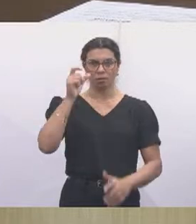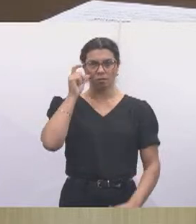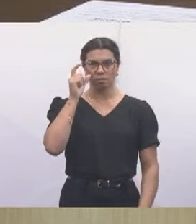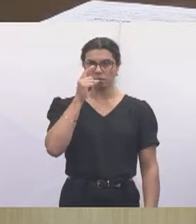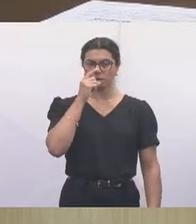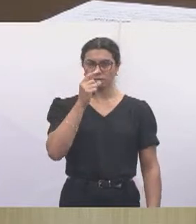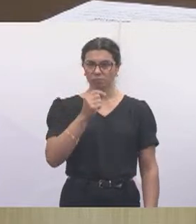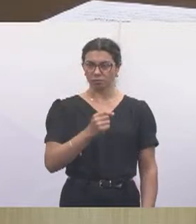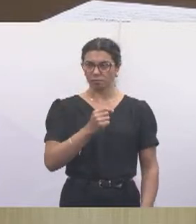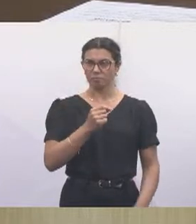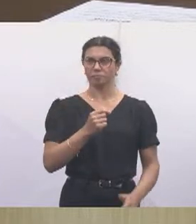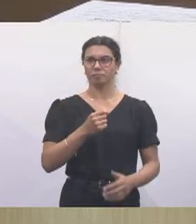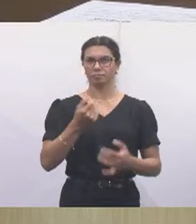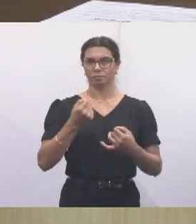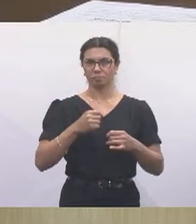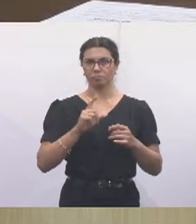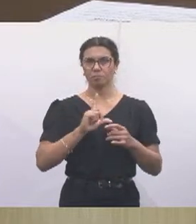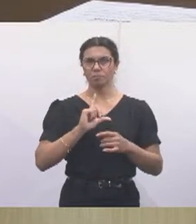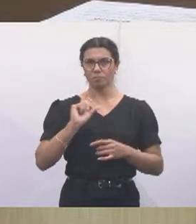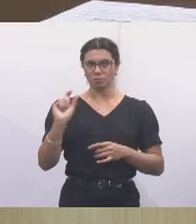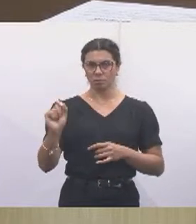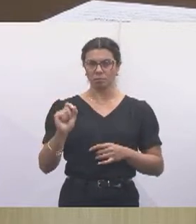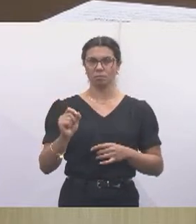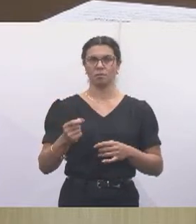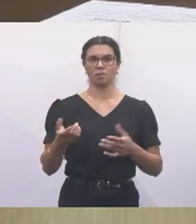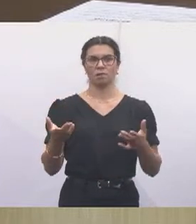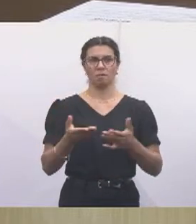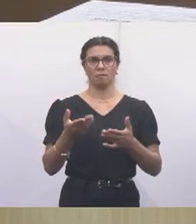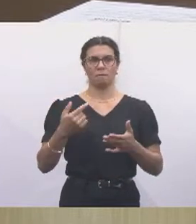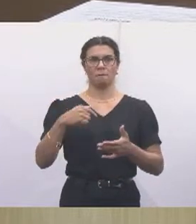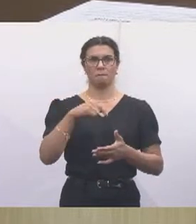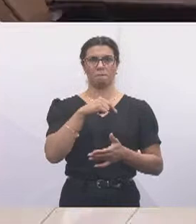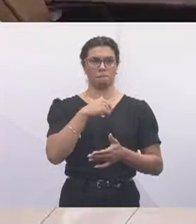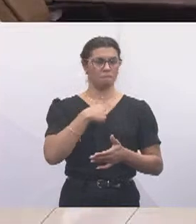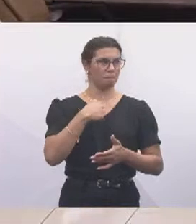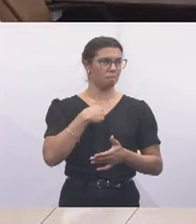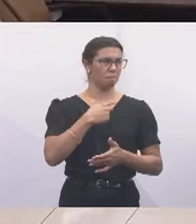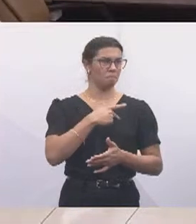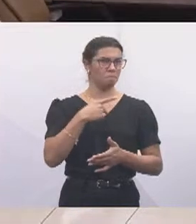estou agora assumindo a presidência desta sessão.